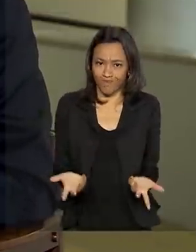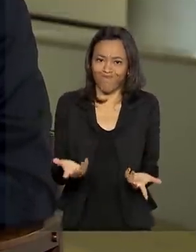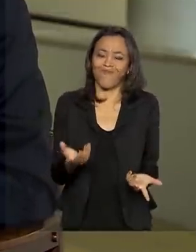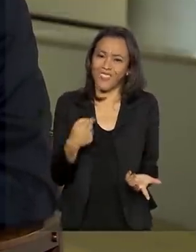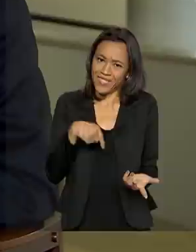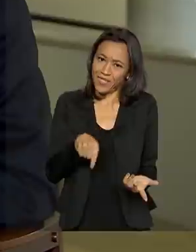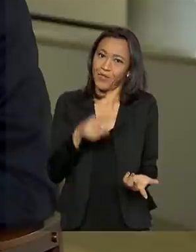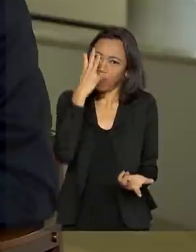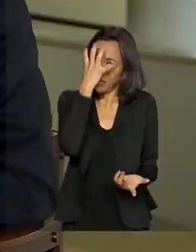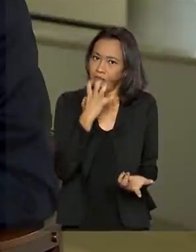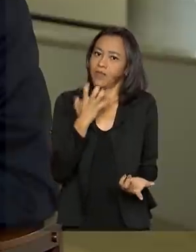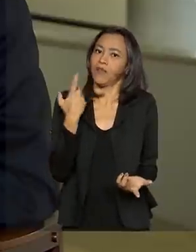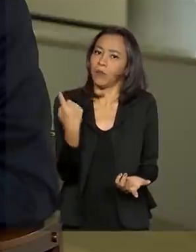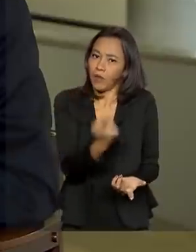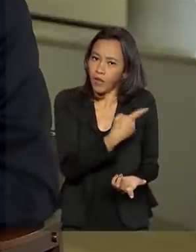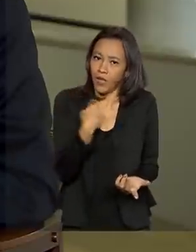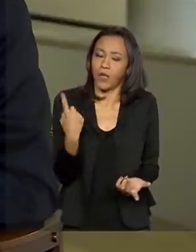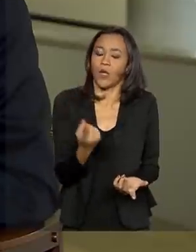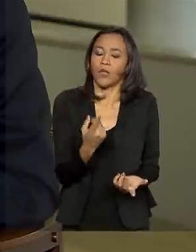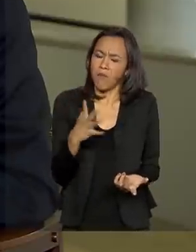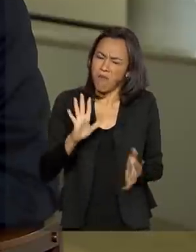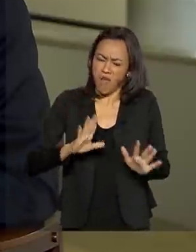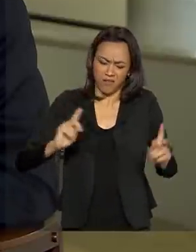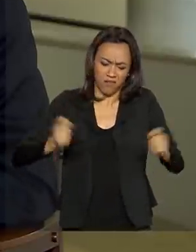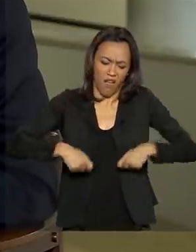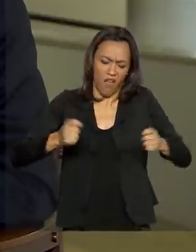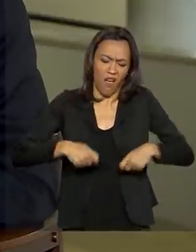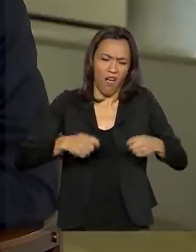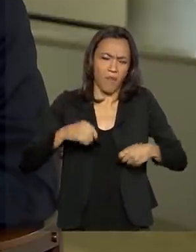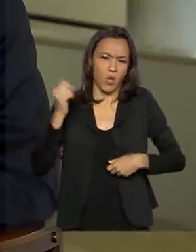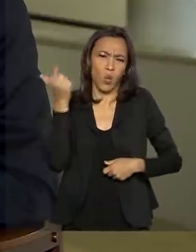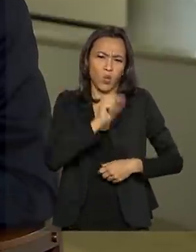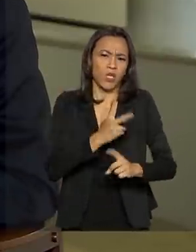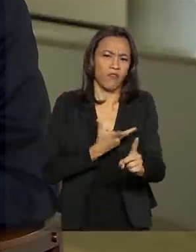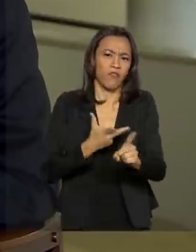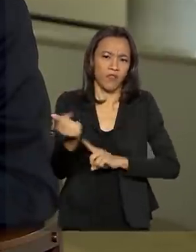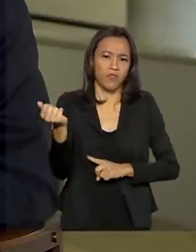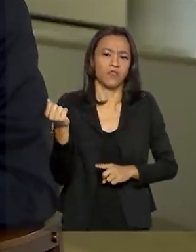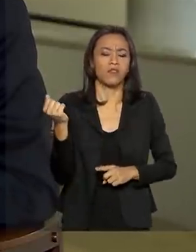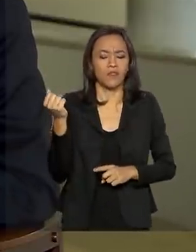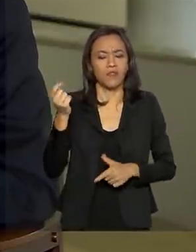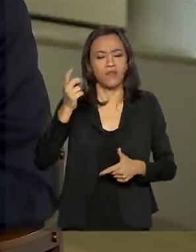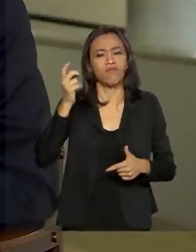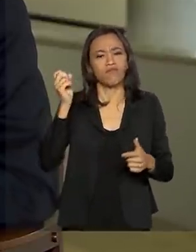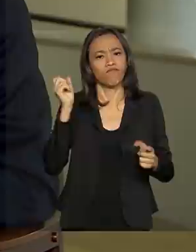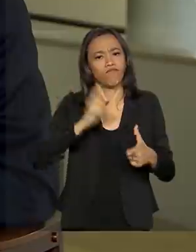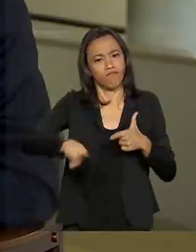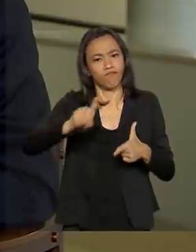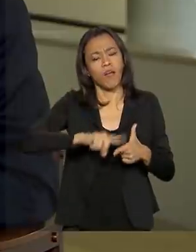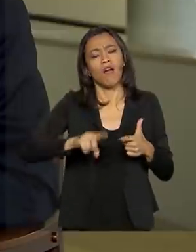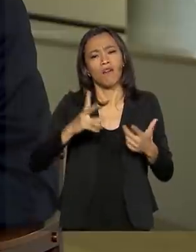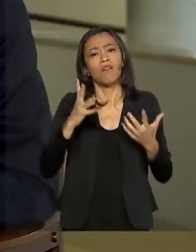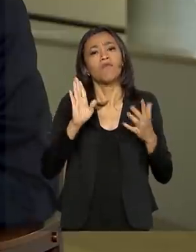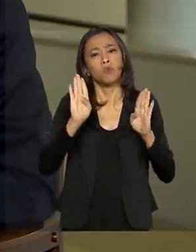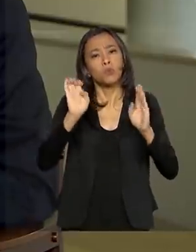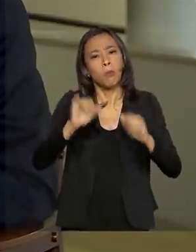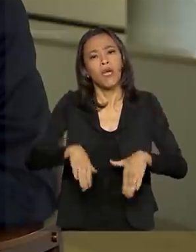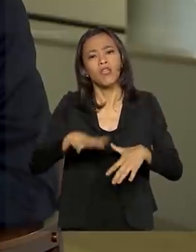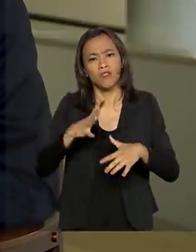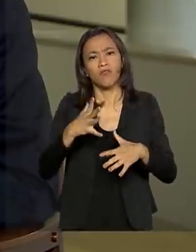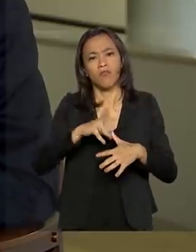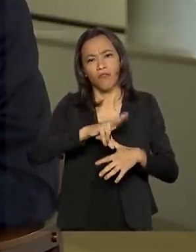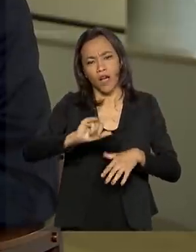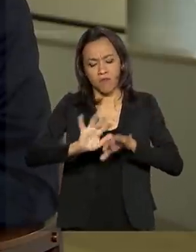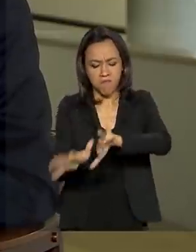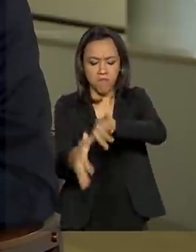nós, mas nós temos capacidade de vencer essa dificuldade. Nós vamos sair muito bem disso, eu tenho